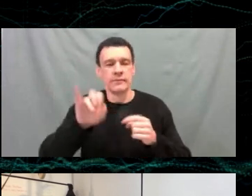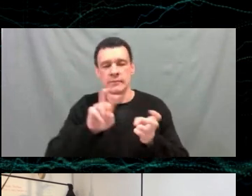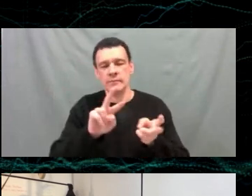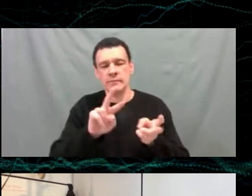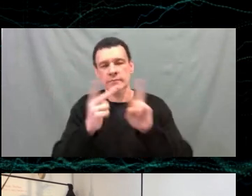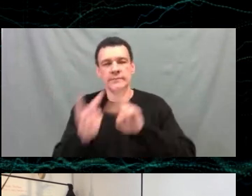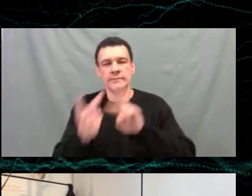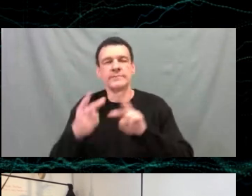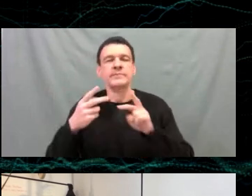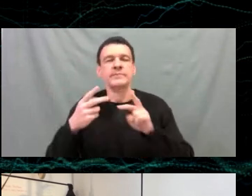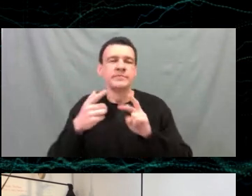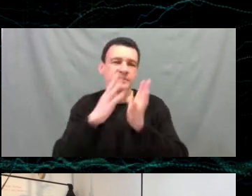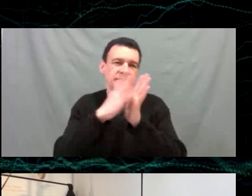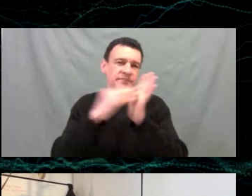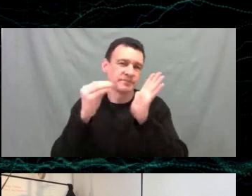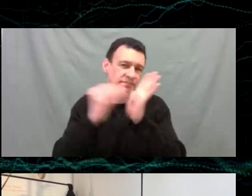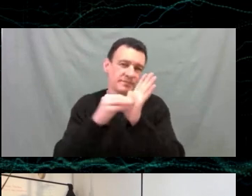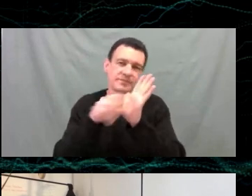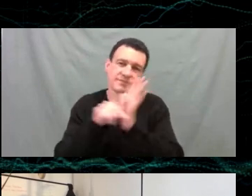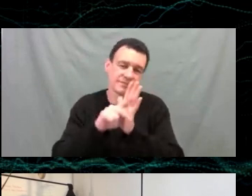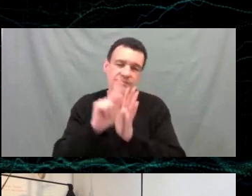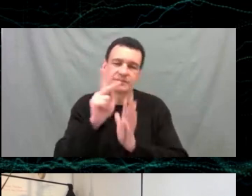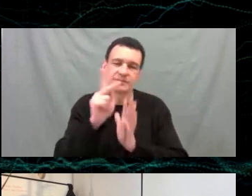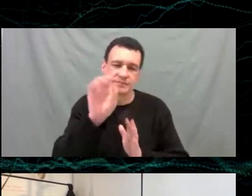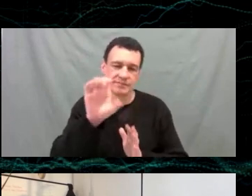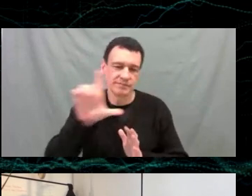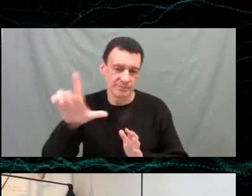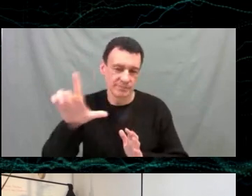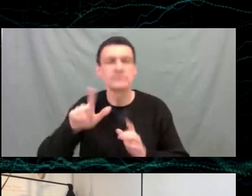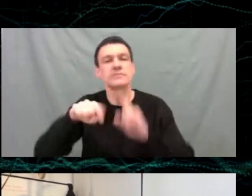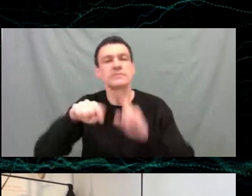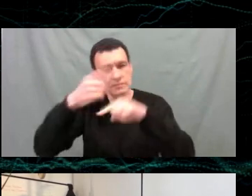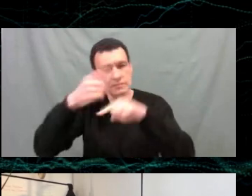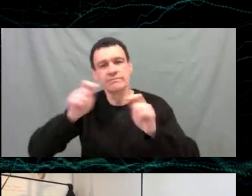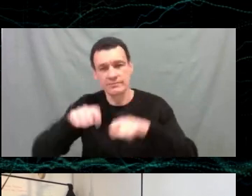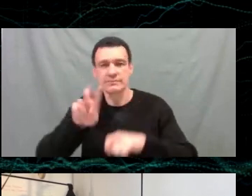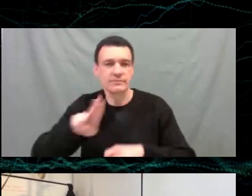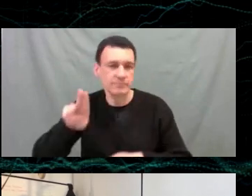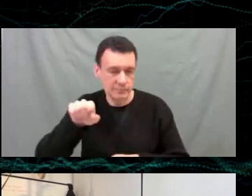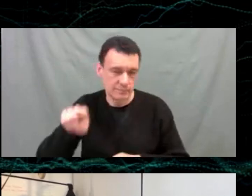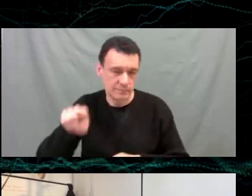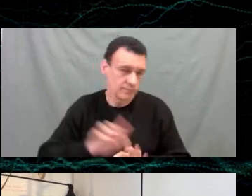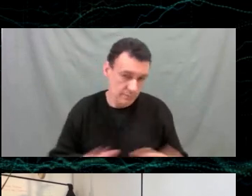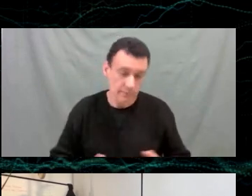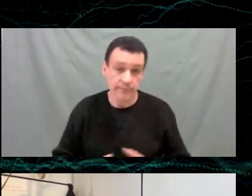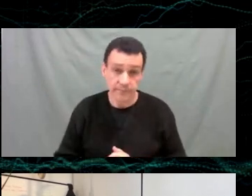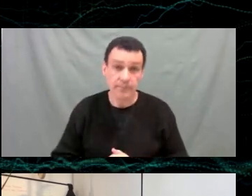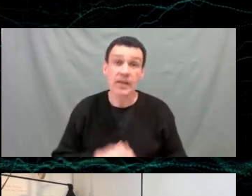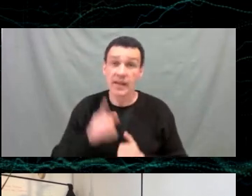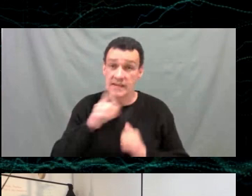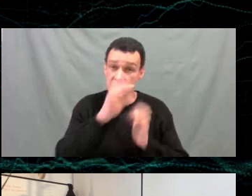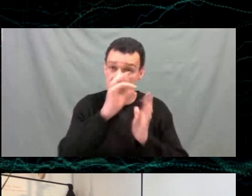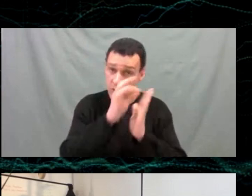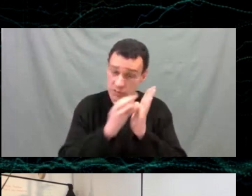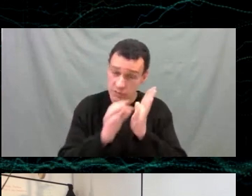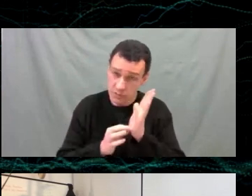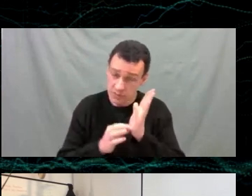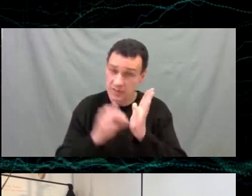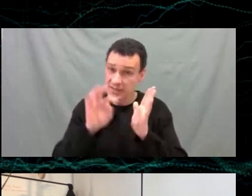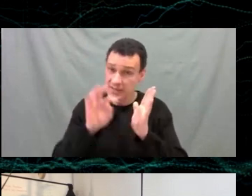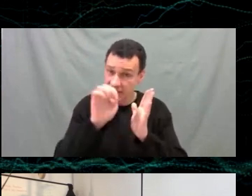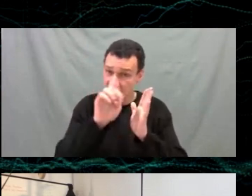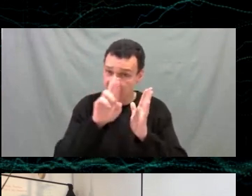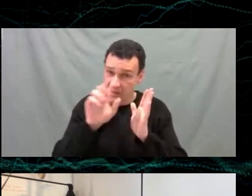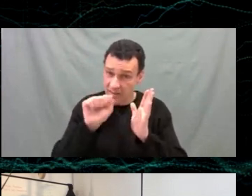a linguagem do HCL para que eu consiga utilizar. E aí aqui dentro do meu código do Terra Grande eu consigo utilizar